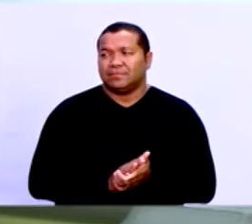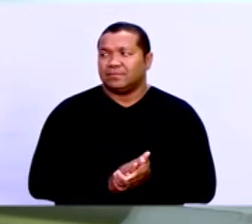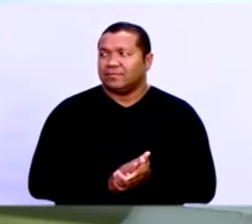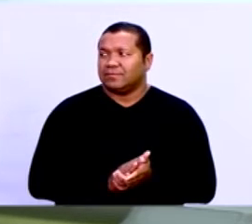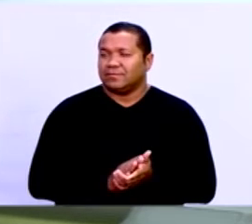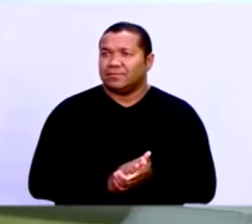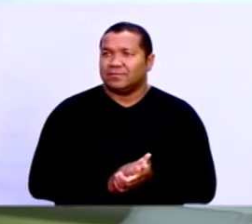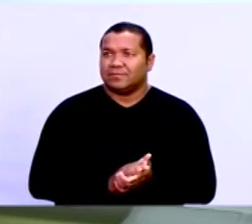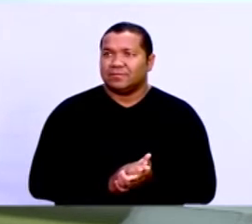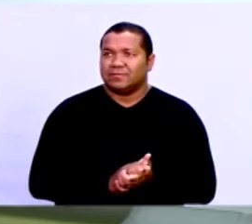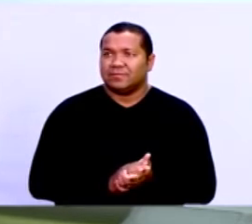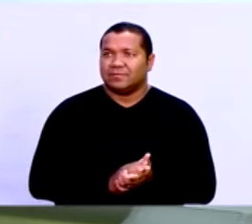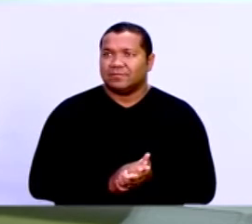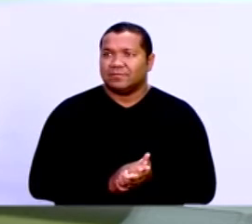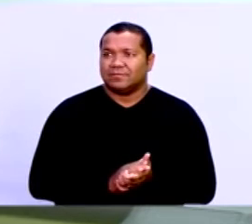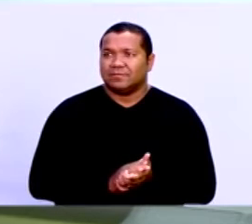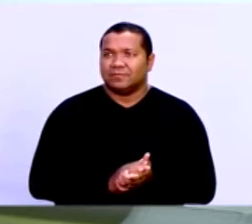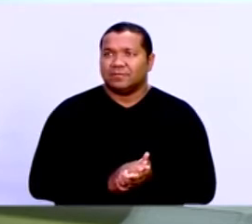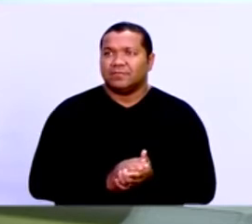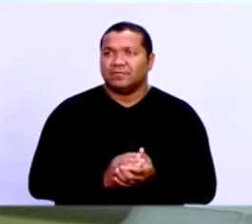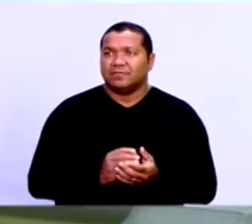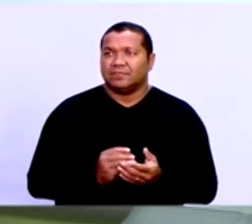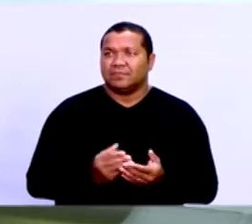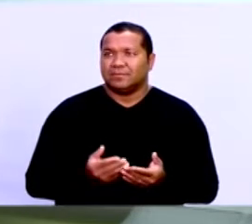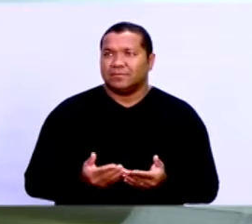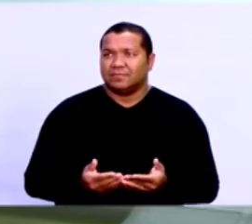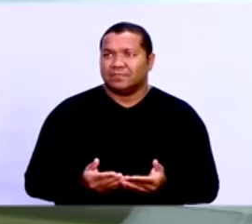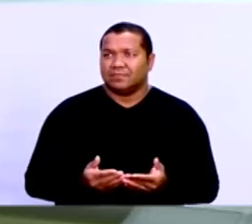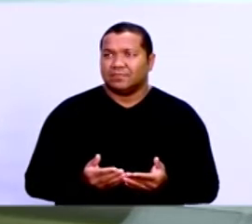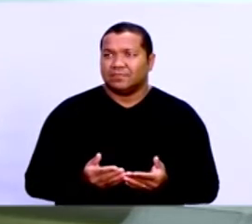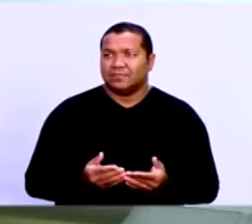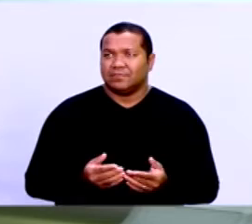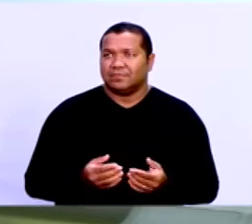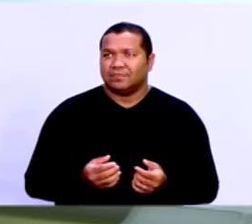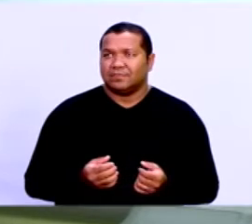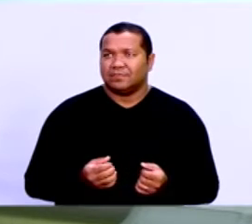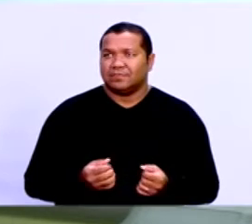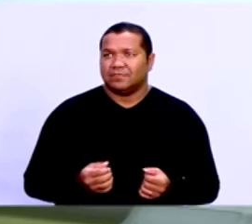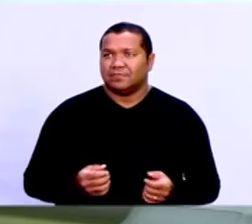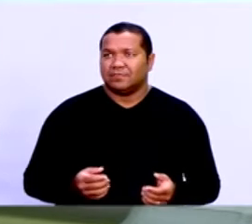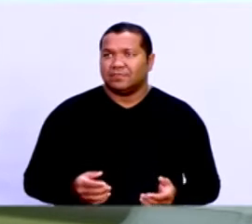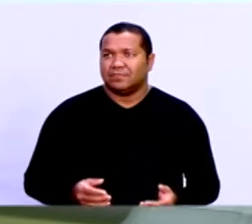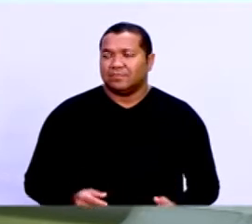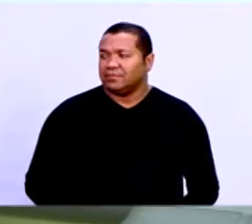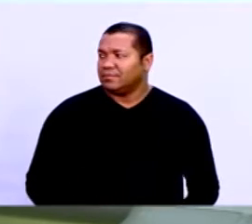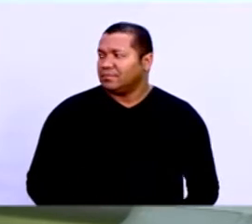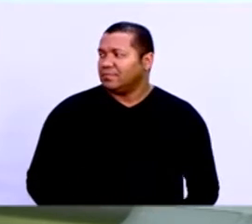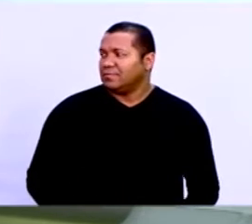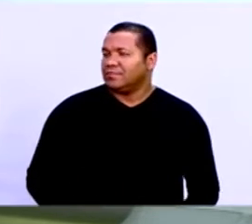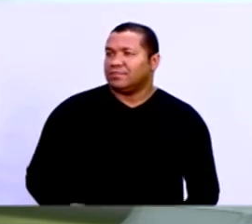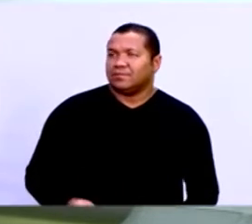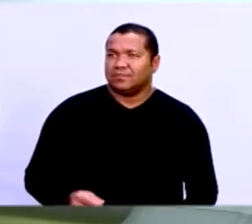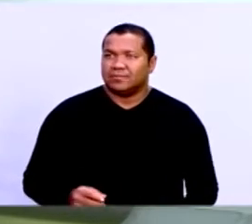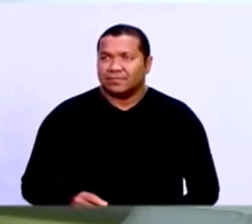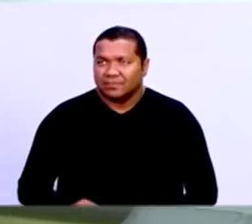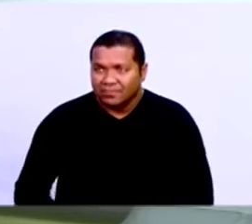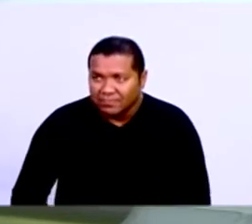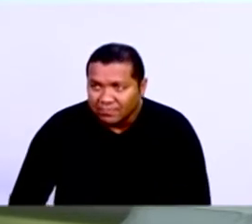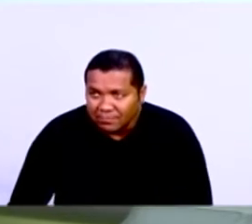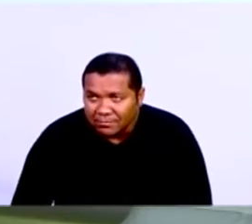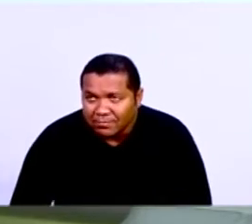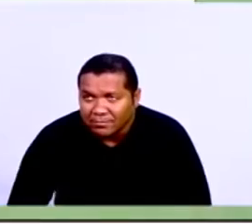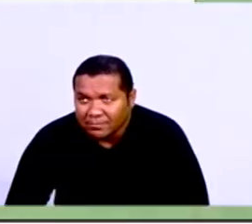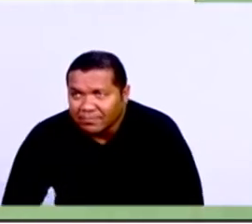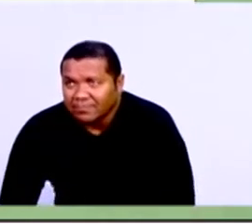agora nós vamos ver a ementa da nossa disciplina o que nós vamos ver durante todas essas aulas durante todas essas